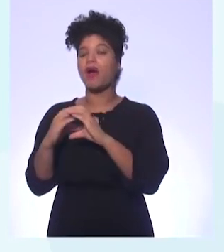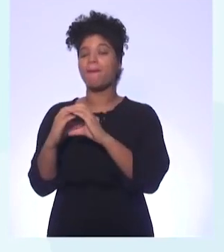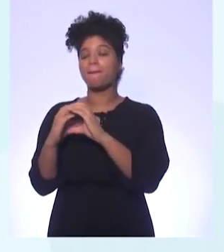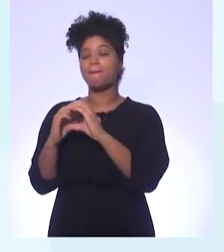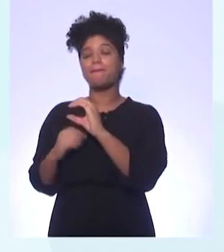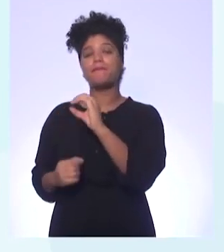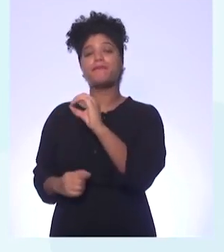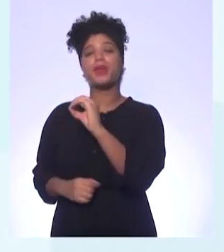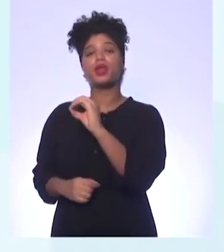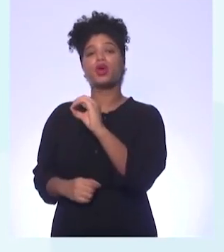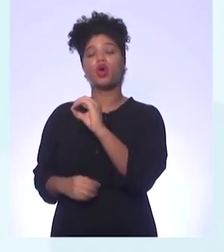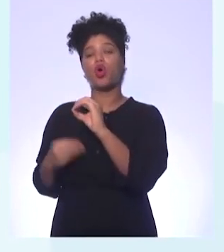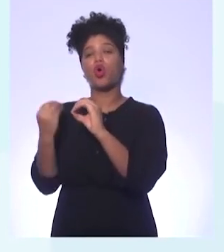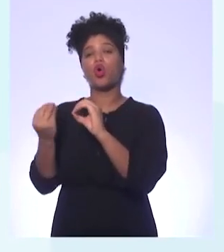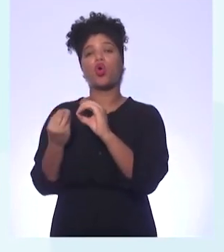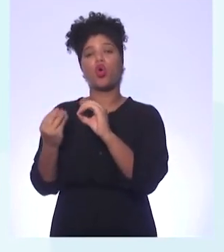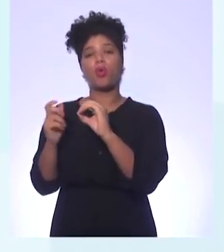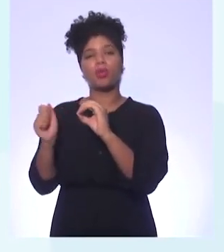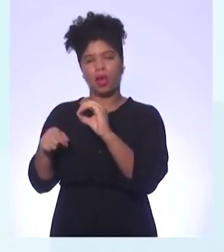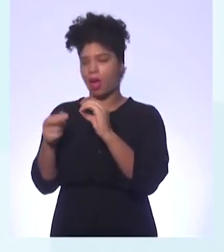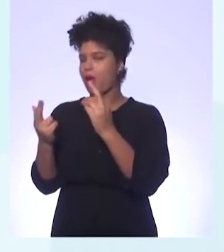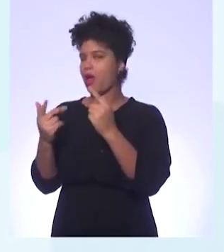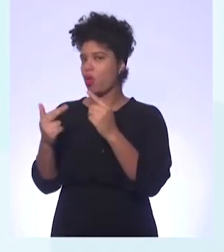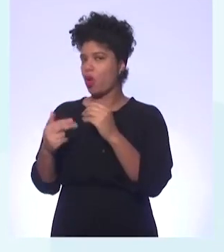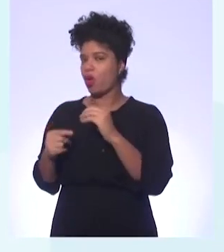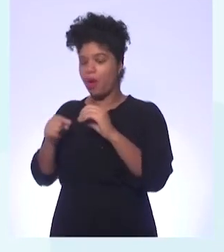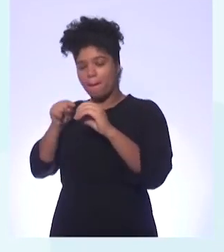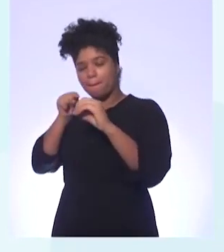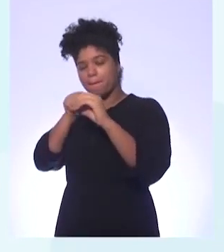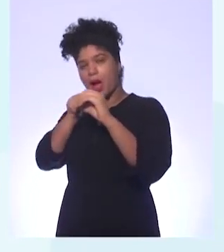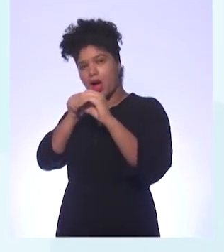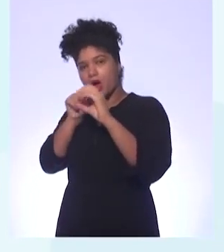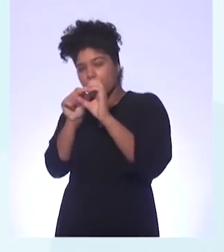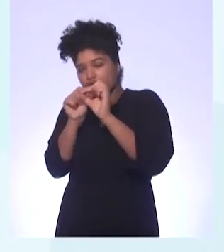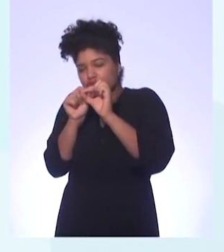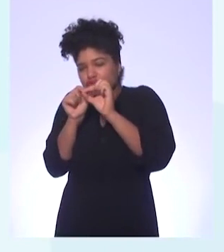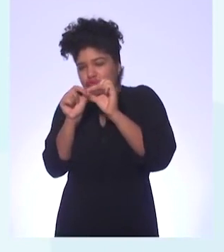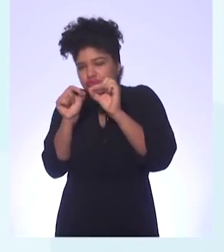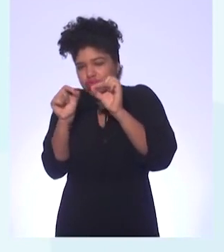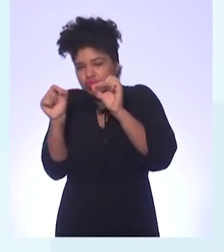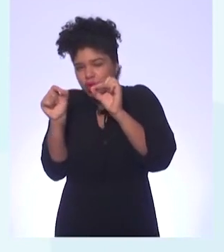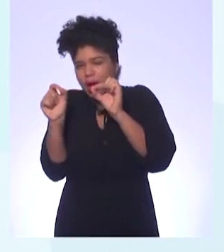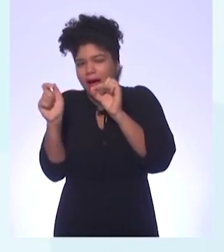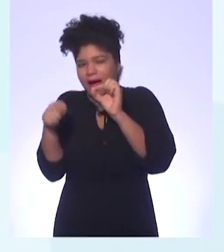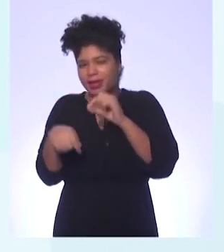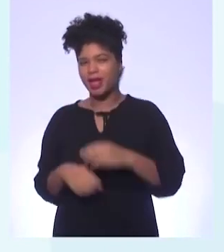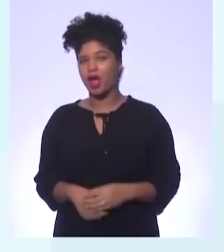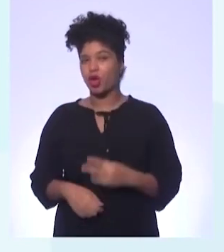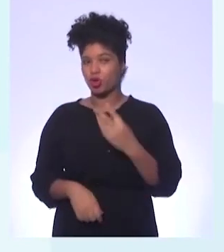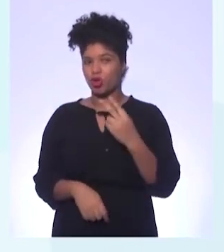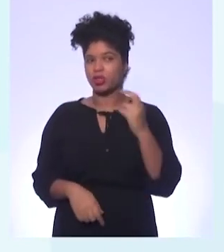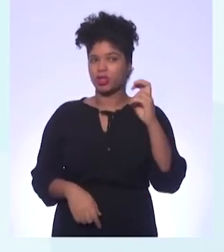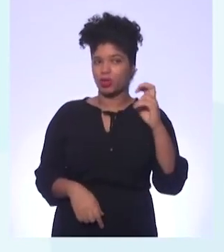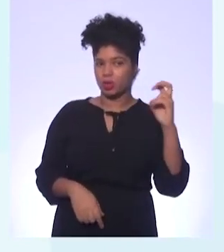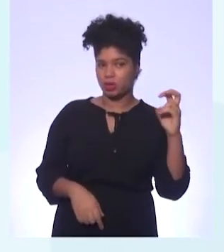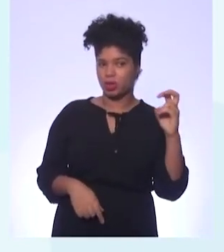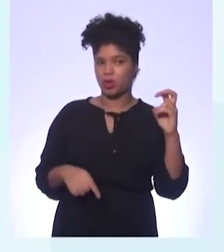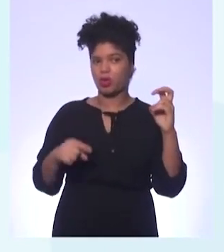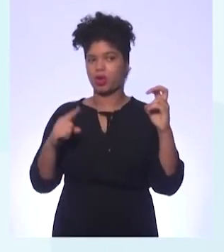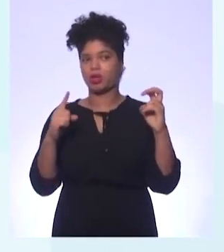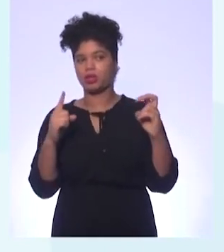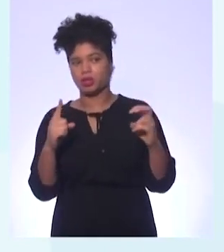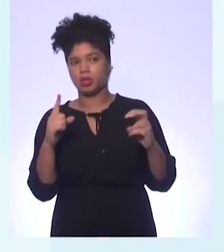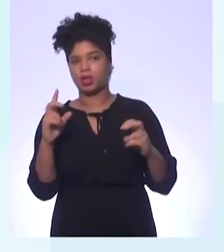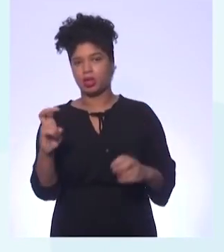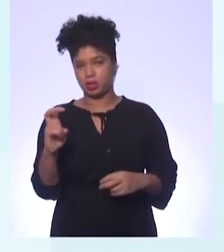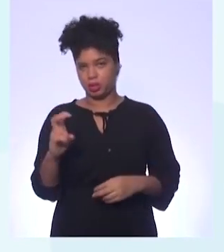tem 15 centímetros de raio. Tudo bem? Tá. Calcule o comprimento da circunferência que corresponde à roda maior. Eu vou